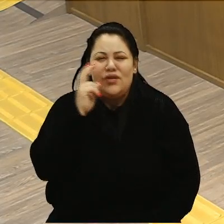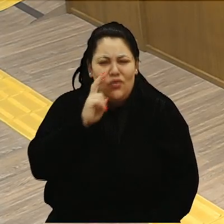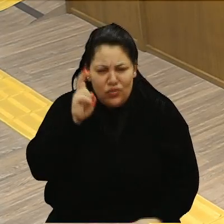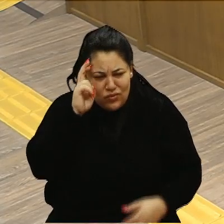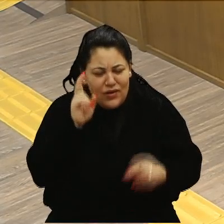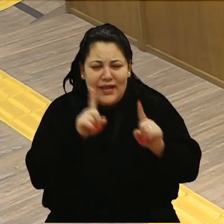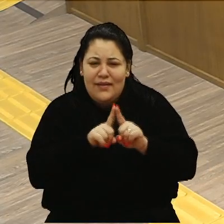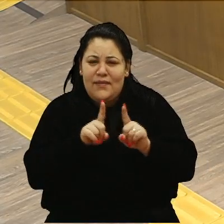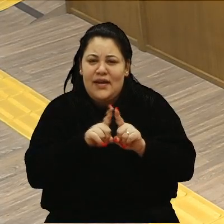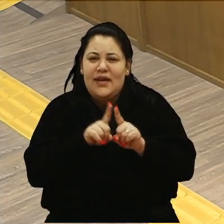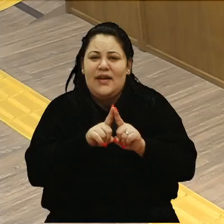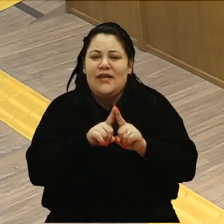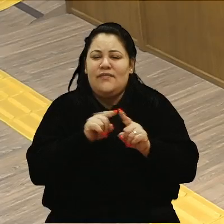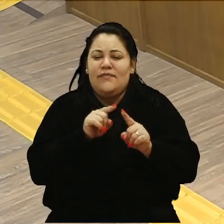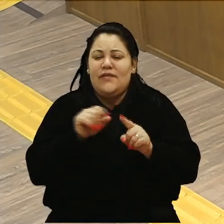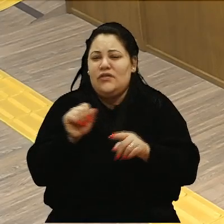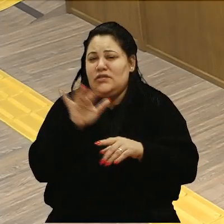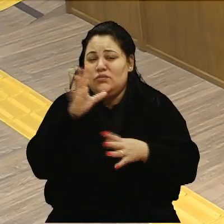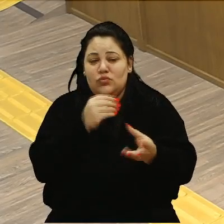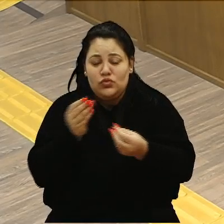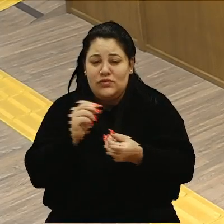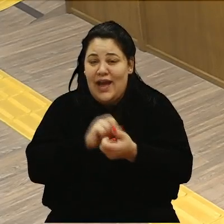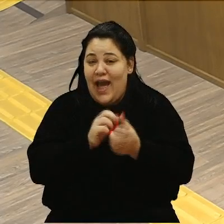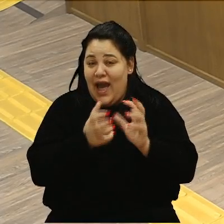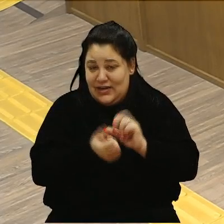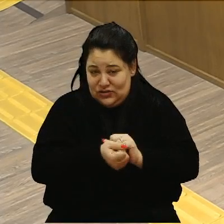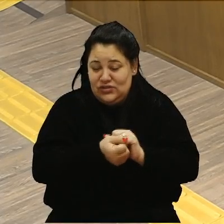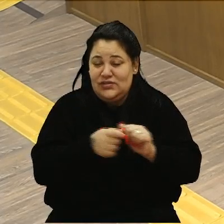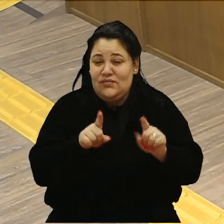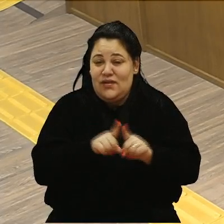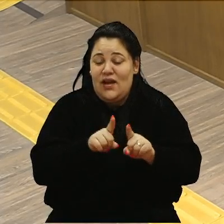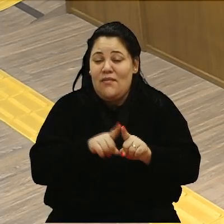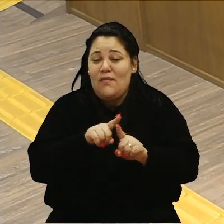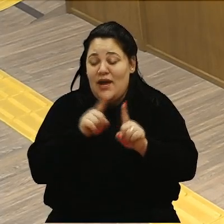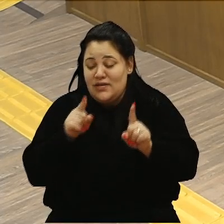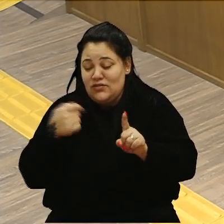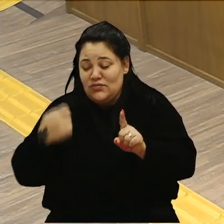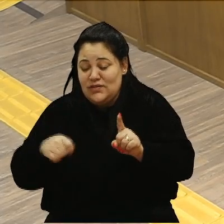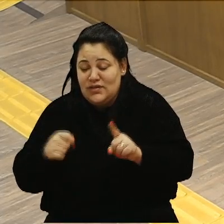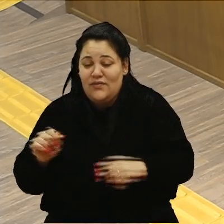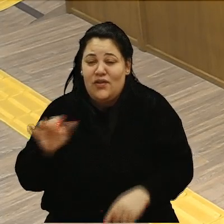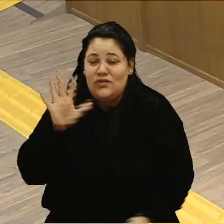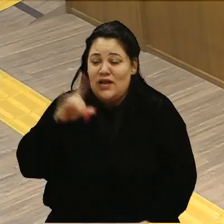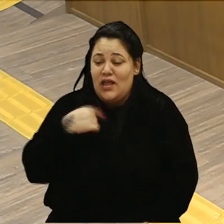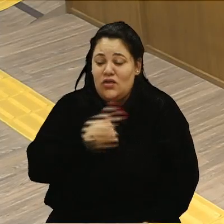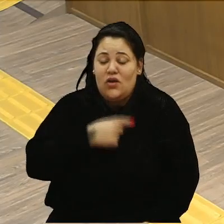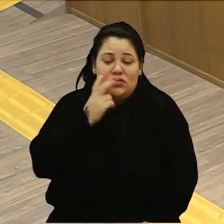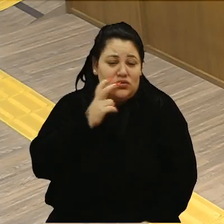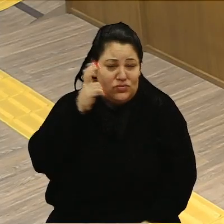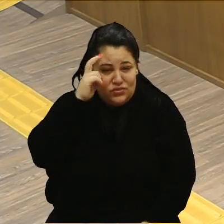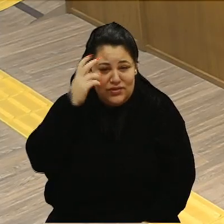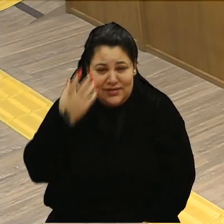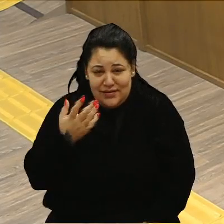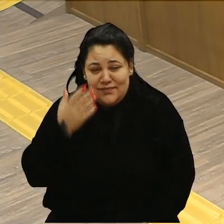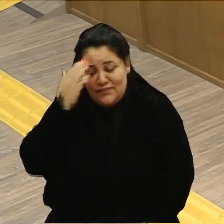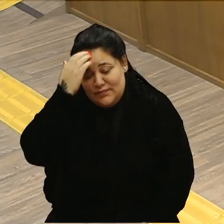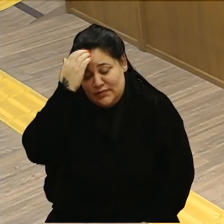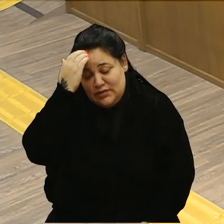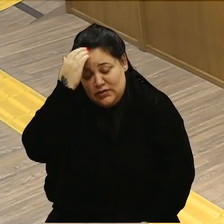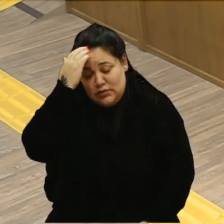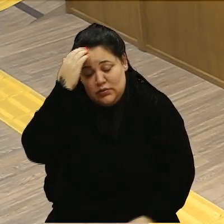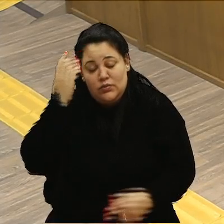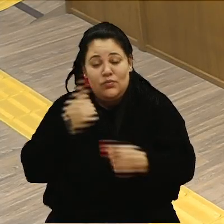tantas artes, e por que não valorizar a nossa cultura, que cada vez mais estamos perdendo